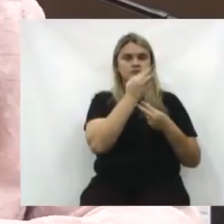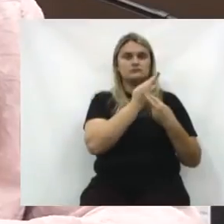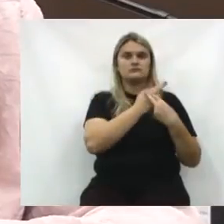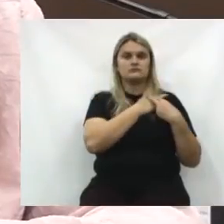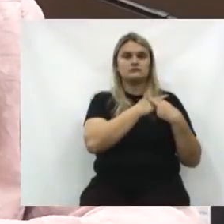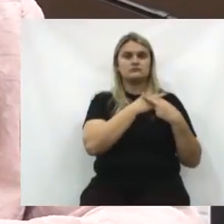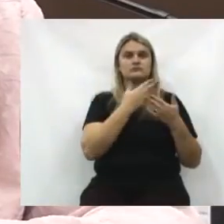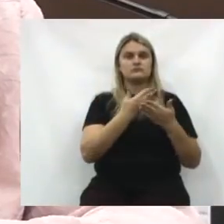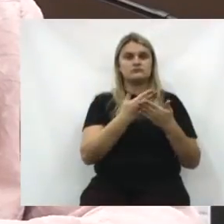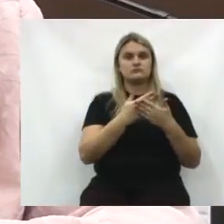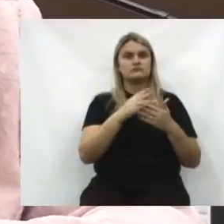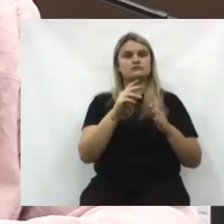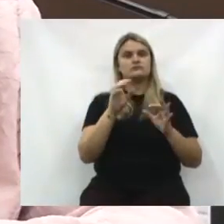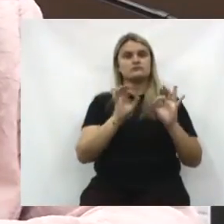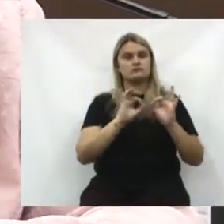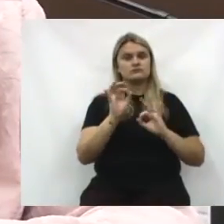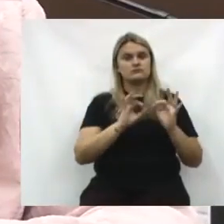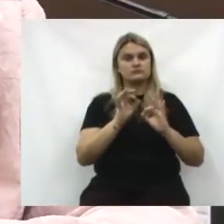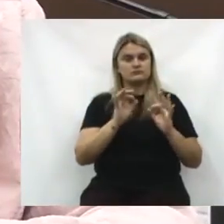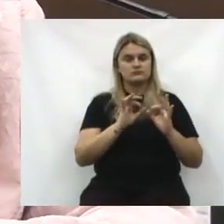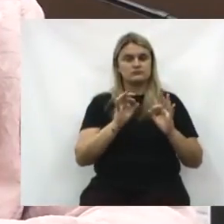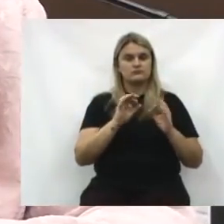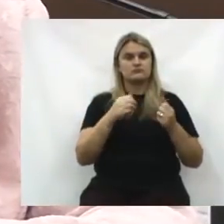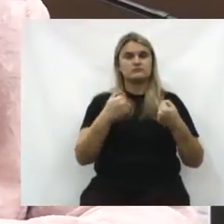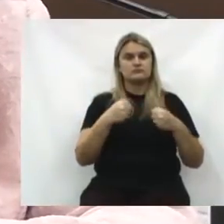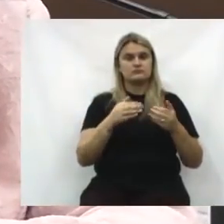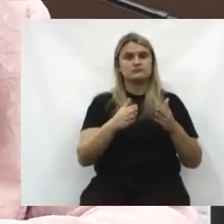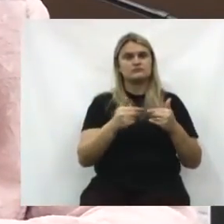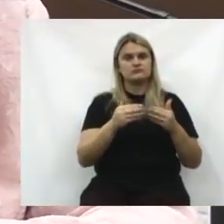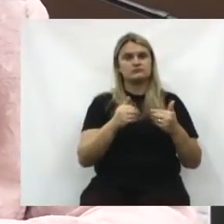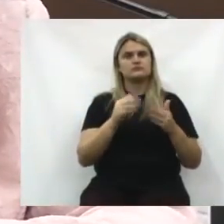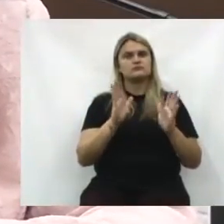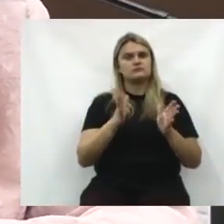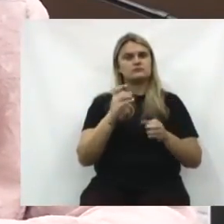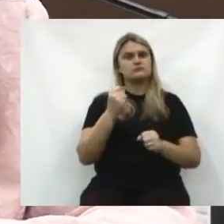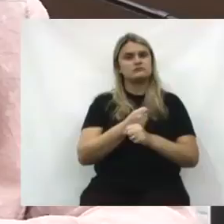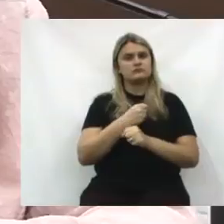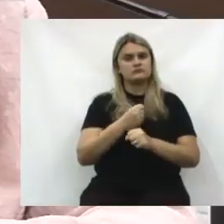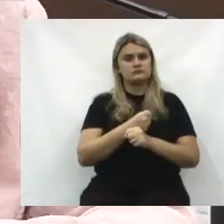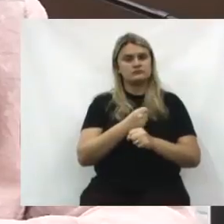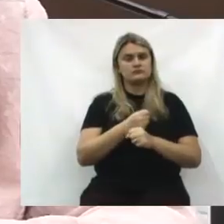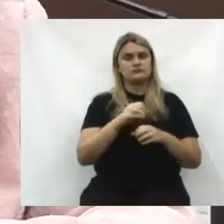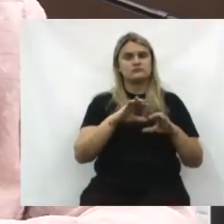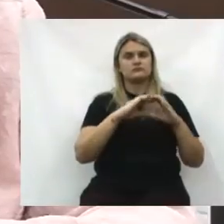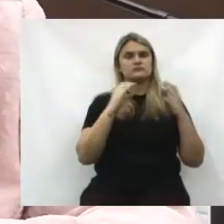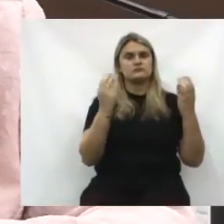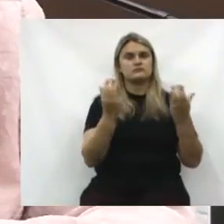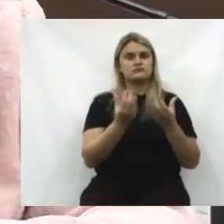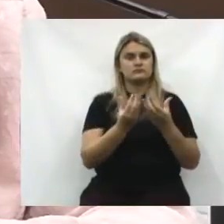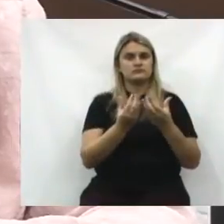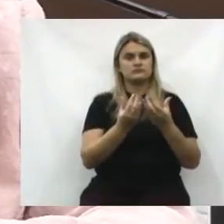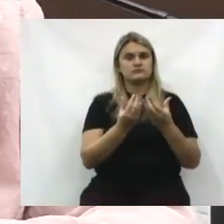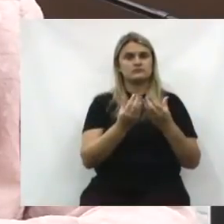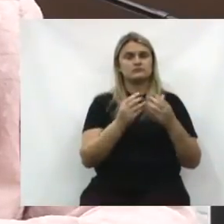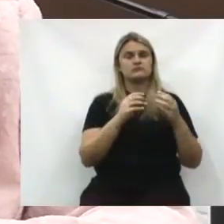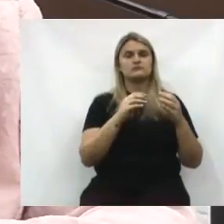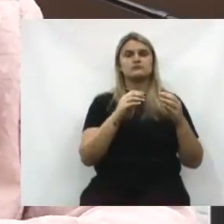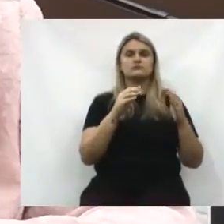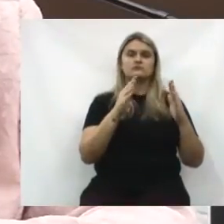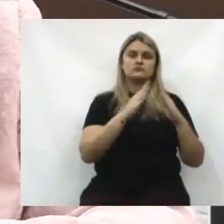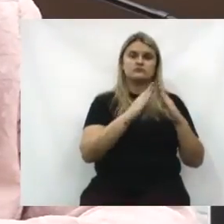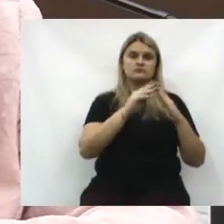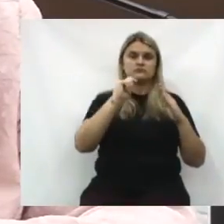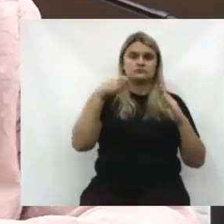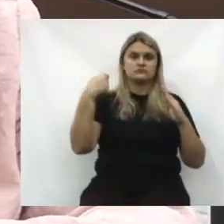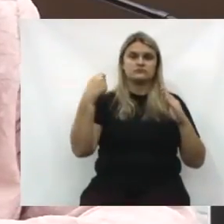determinar o setor competente, estudos e providências no sentido de atender a solicitação daquela comunidade